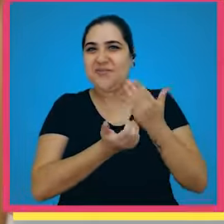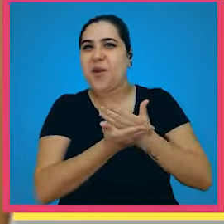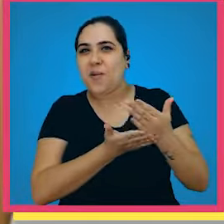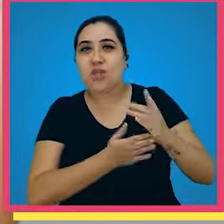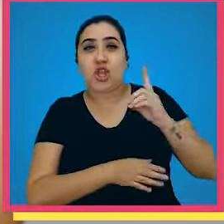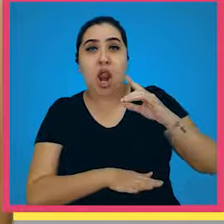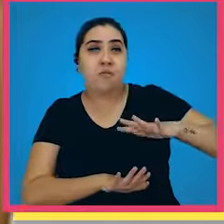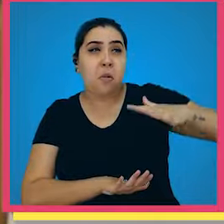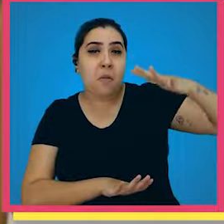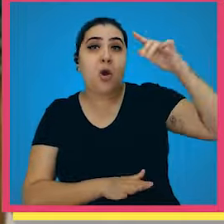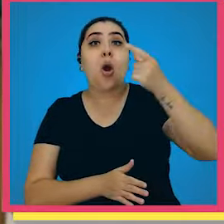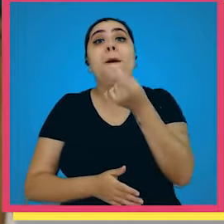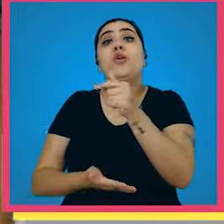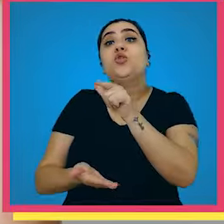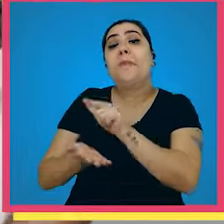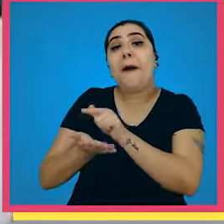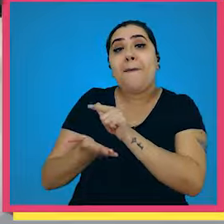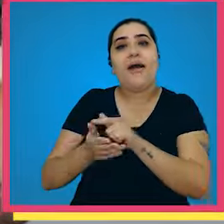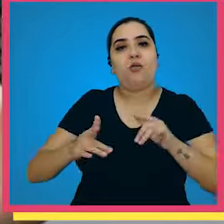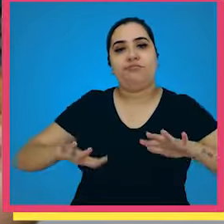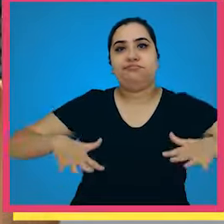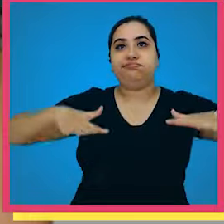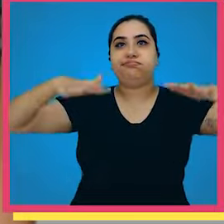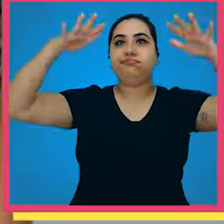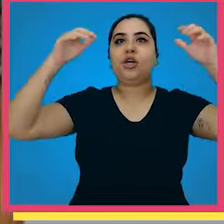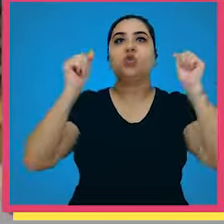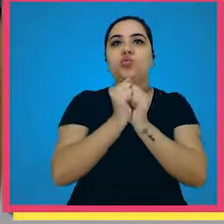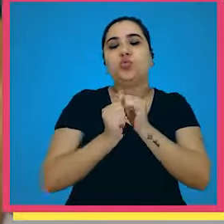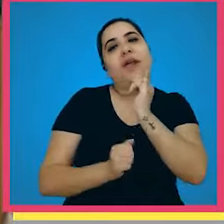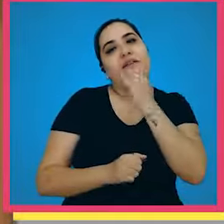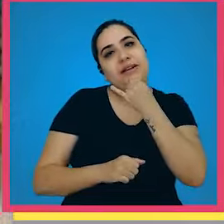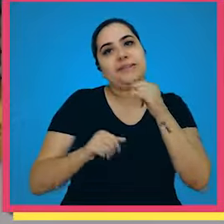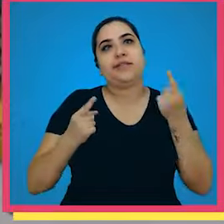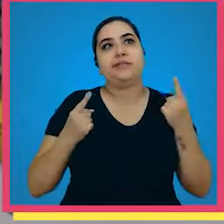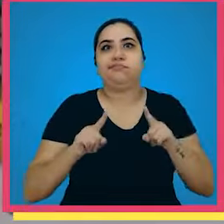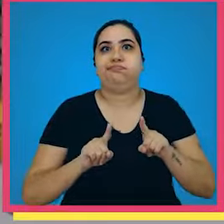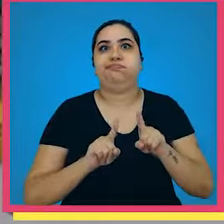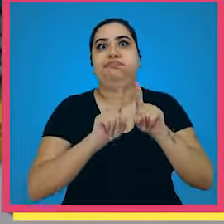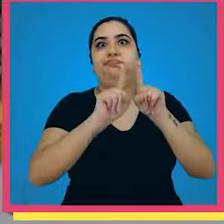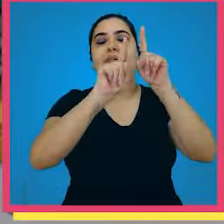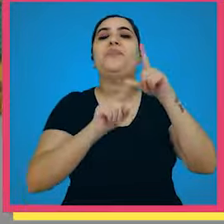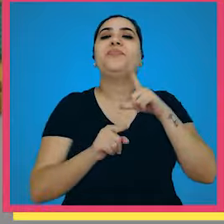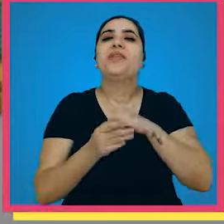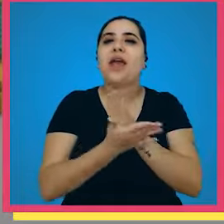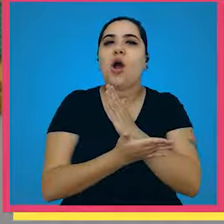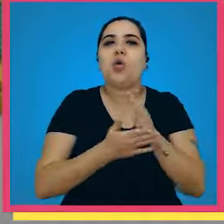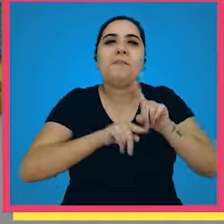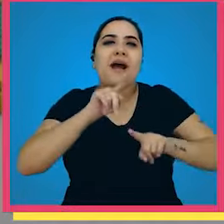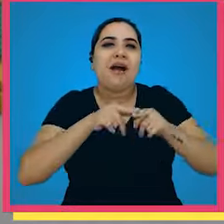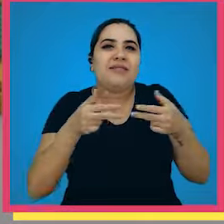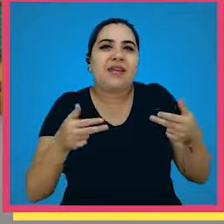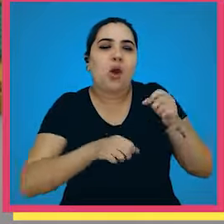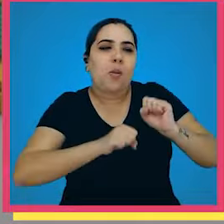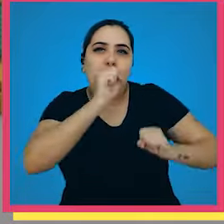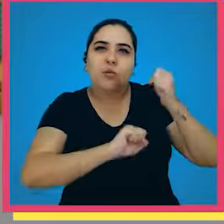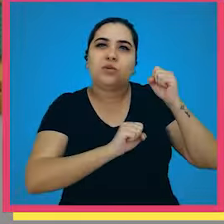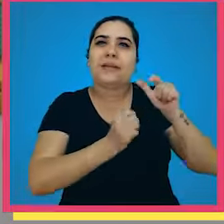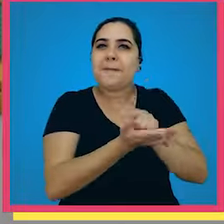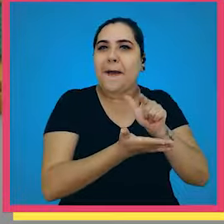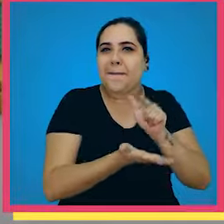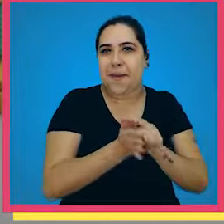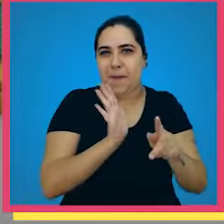aí da pandemia, por exemplo, o preço do papel decola. E tem subido muito, infelizmente. Às vezes tem insumos na produção